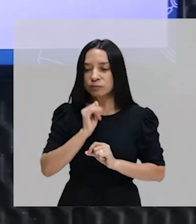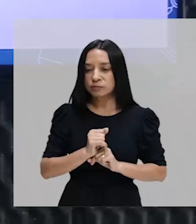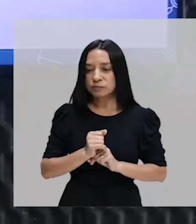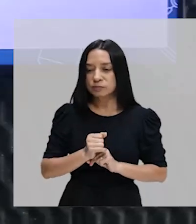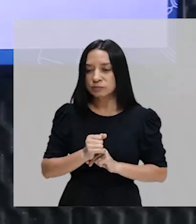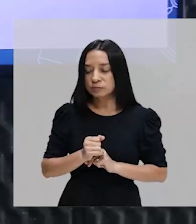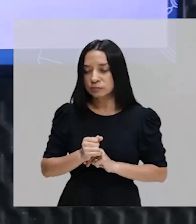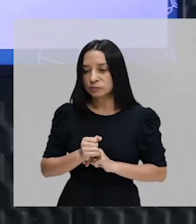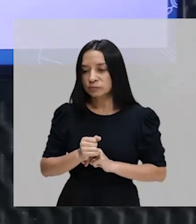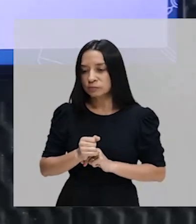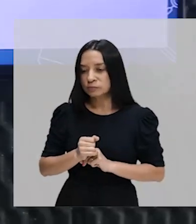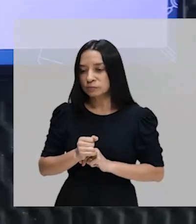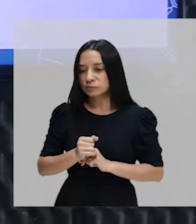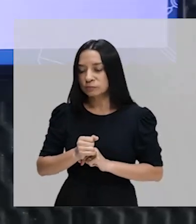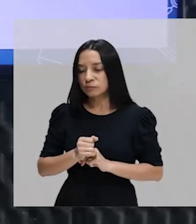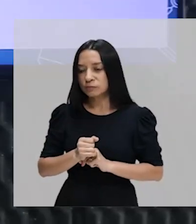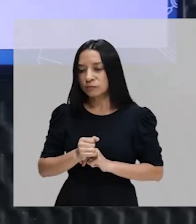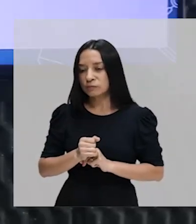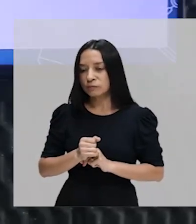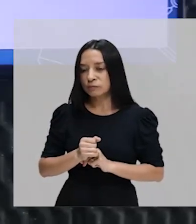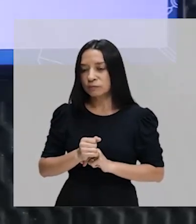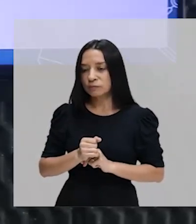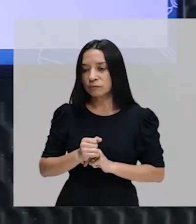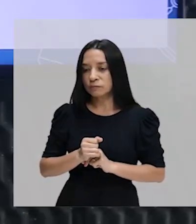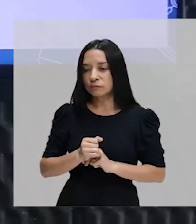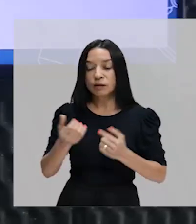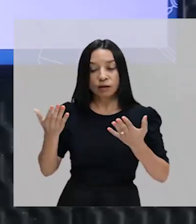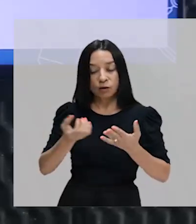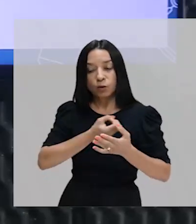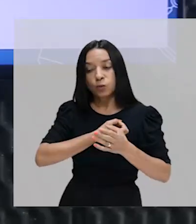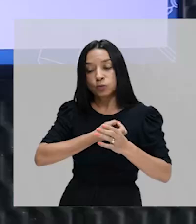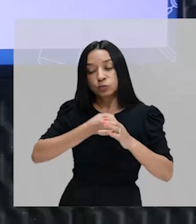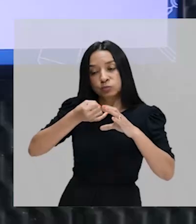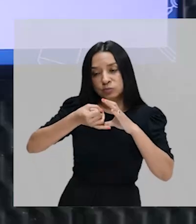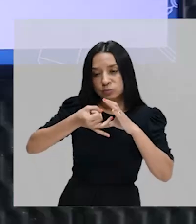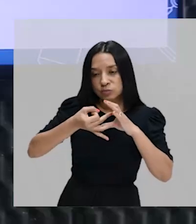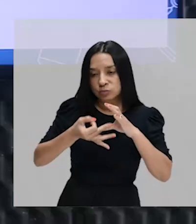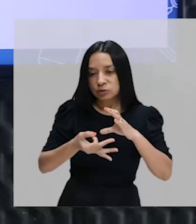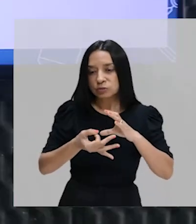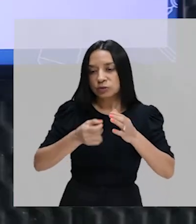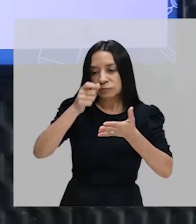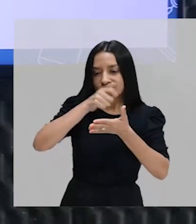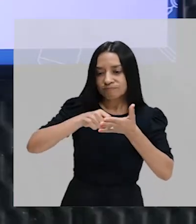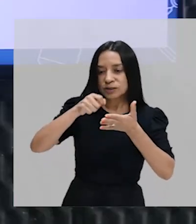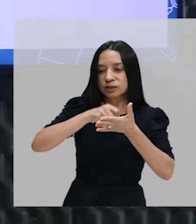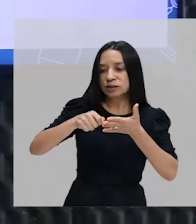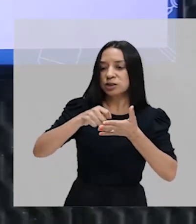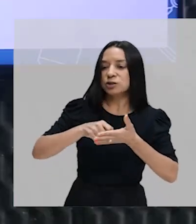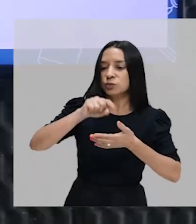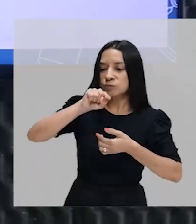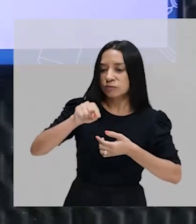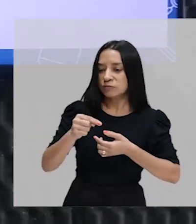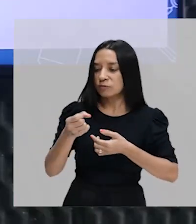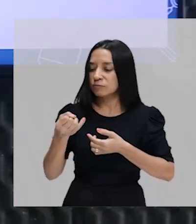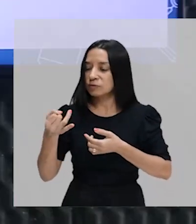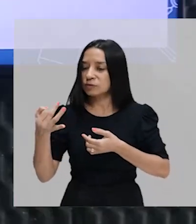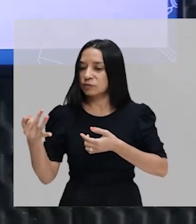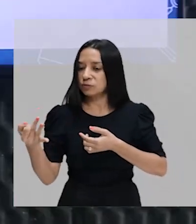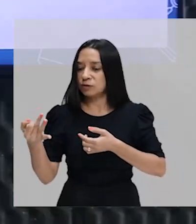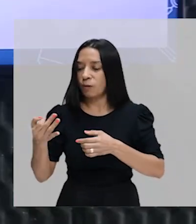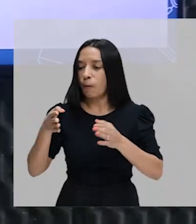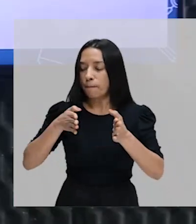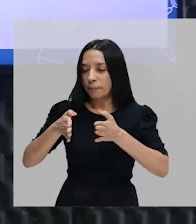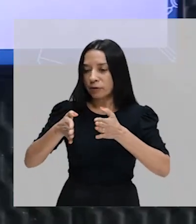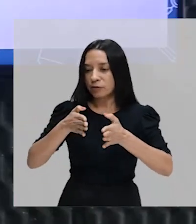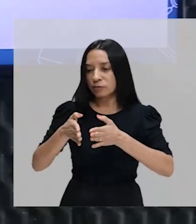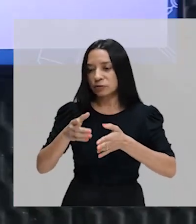números racionais escritos na forma decimal periódica. Olha que aqui, enquanto nesse caso aqui, eu tenho uma quantidade